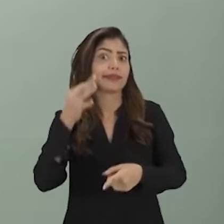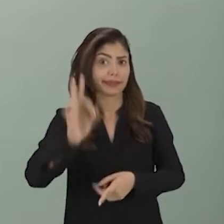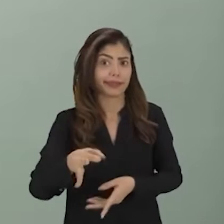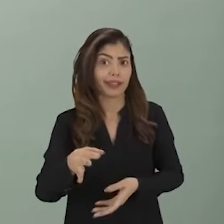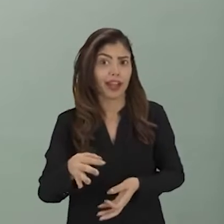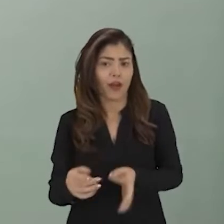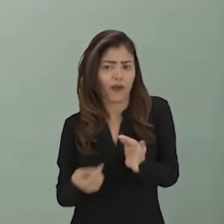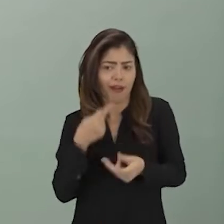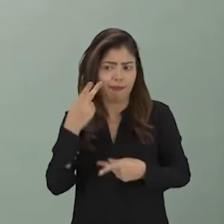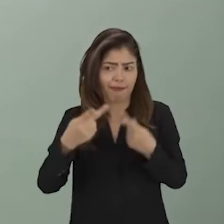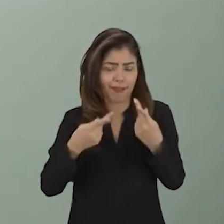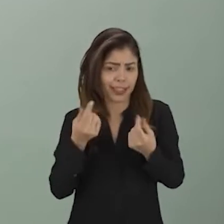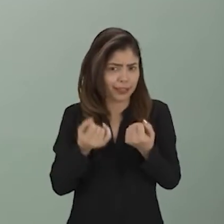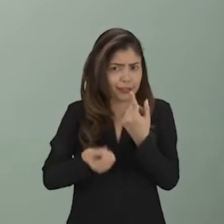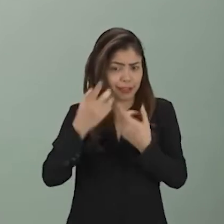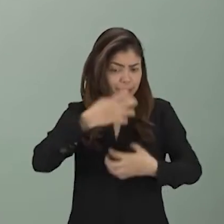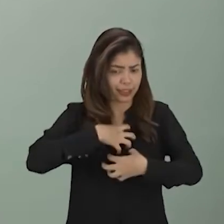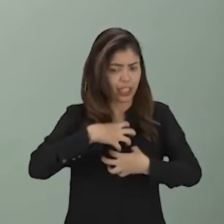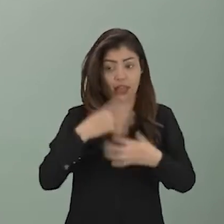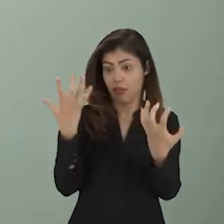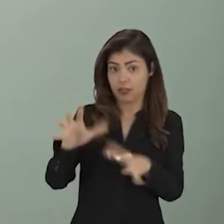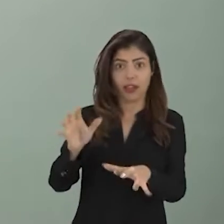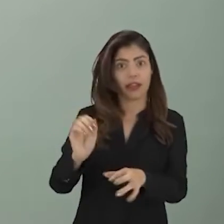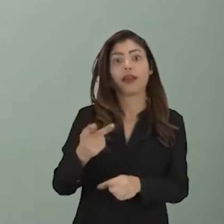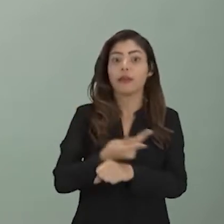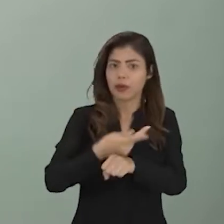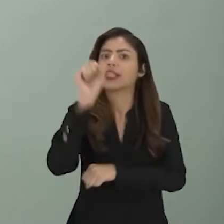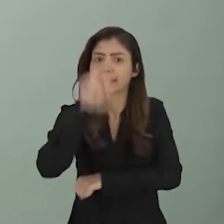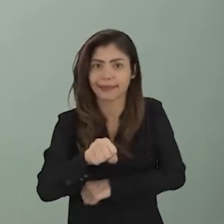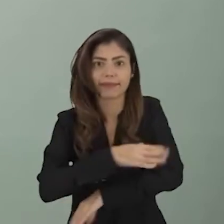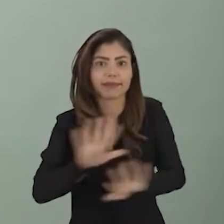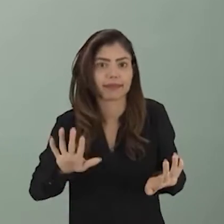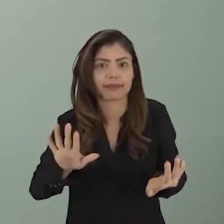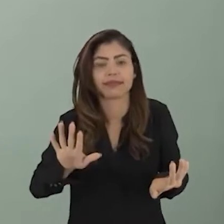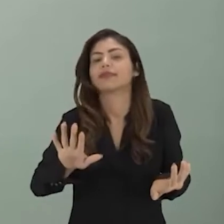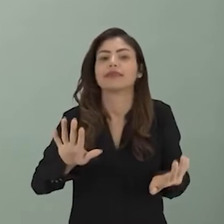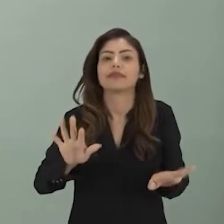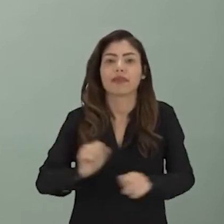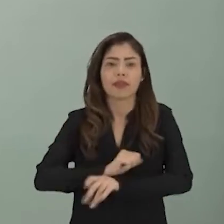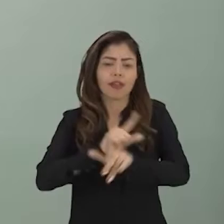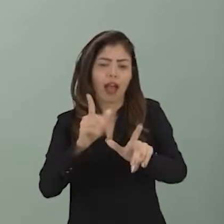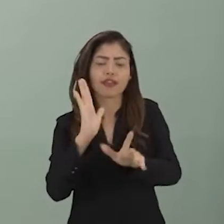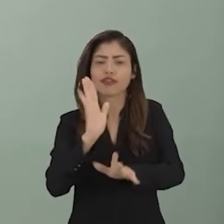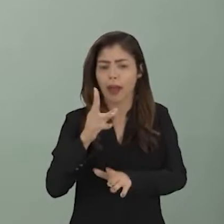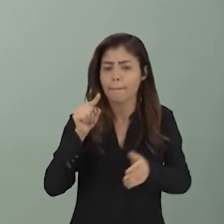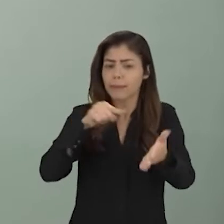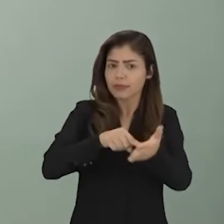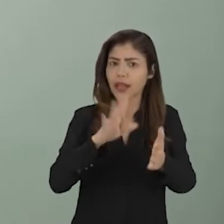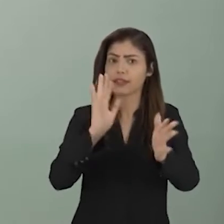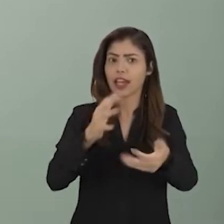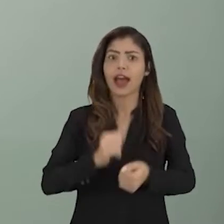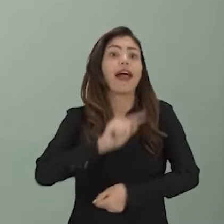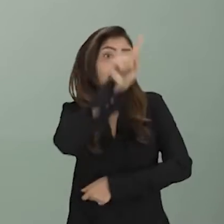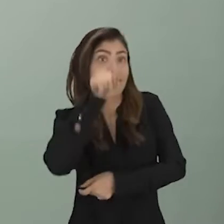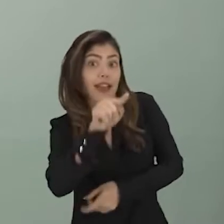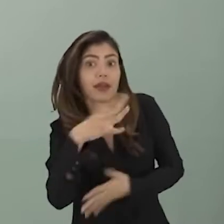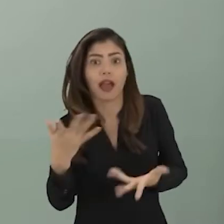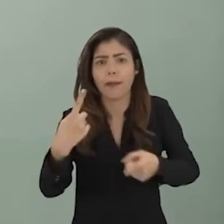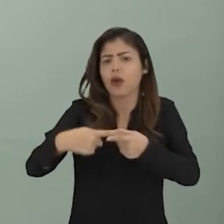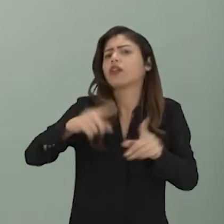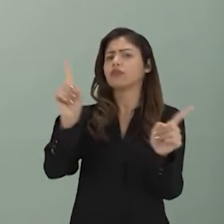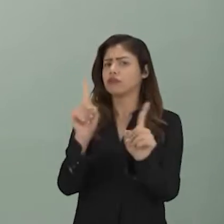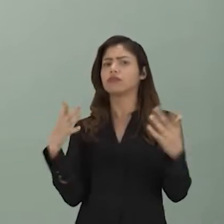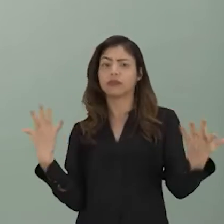né, com essa hesitação, ele não quer realmente. Procura um que diga sim, declarativa, pontual, até exclamação, por que